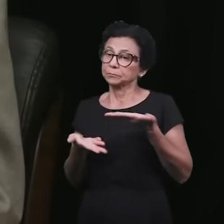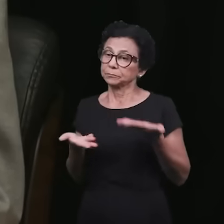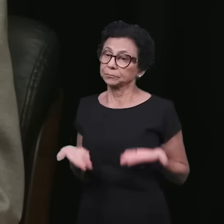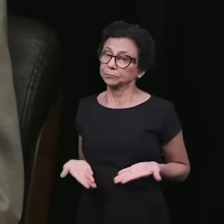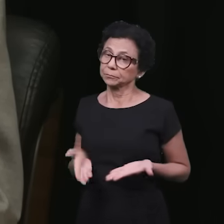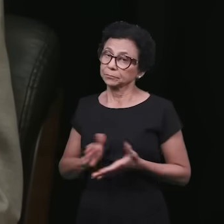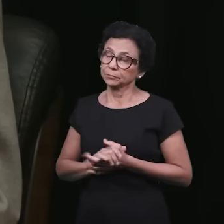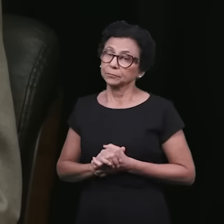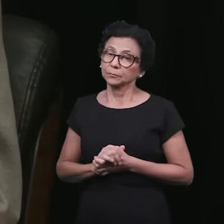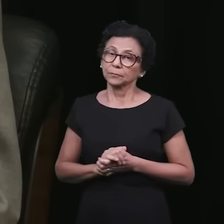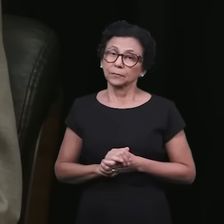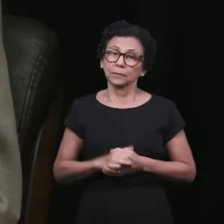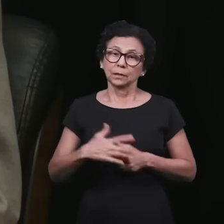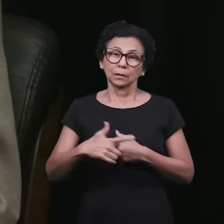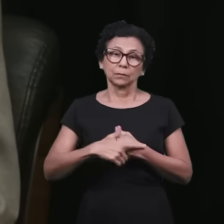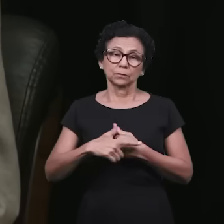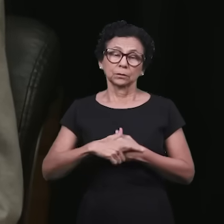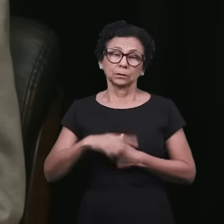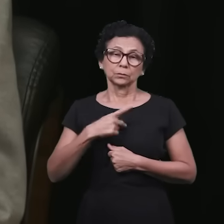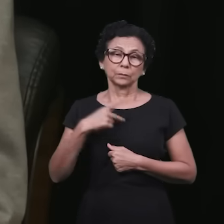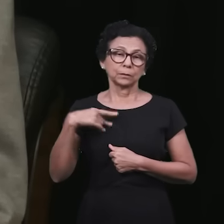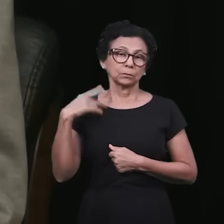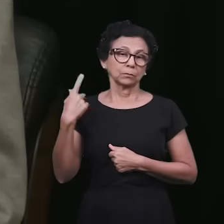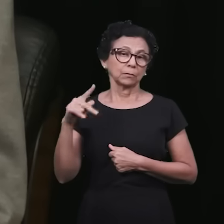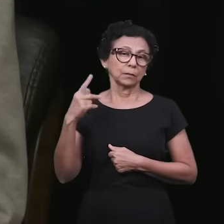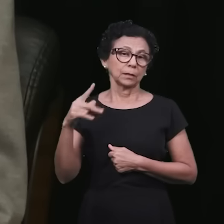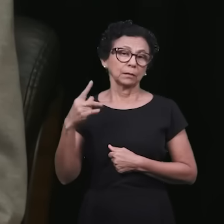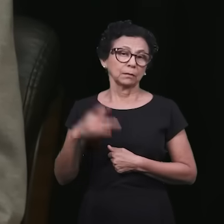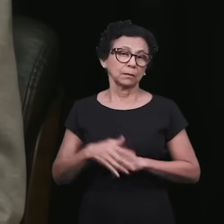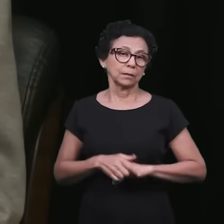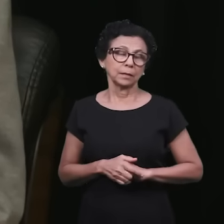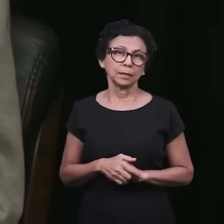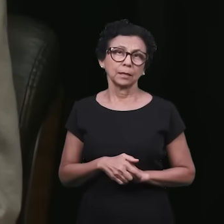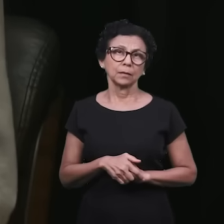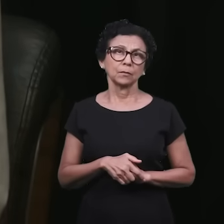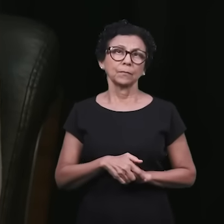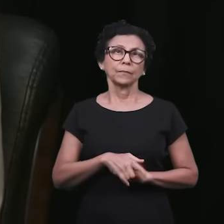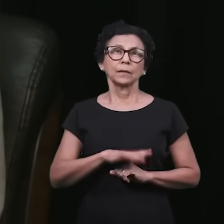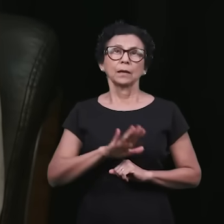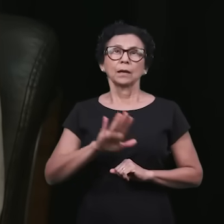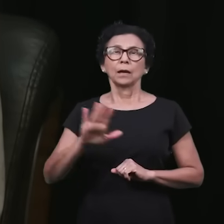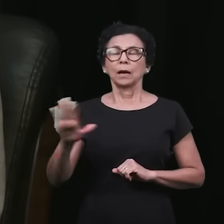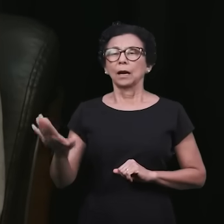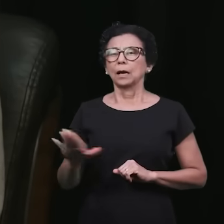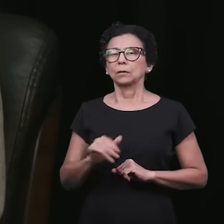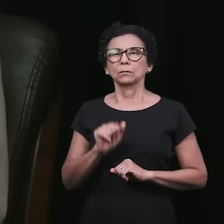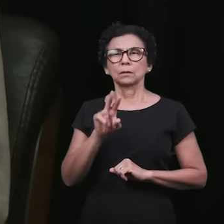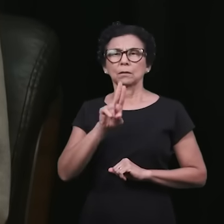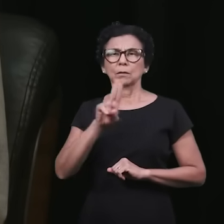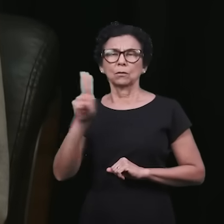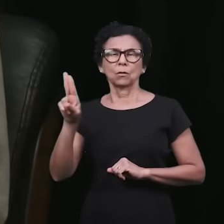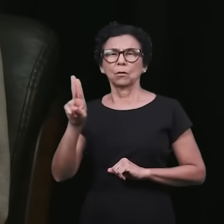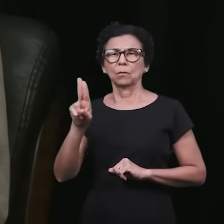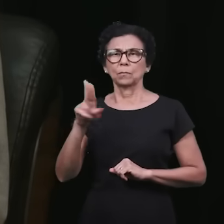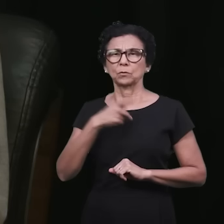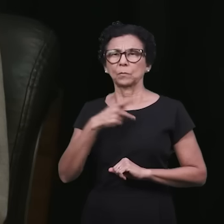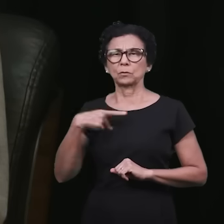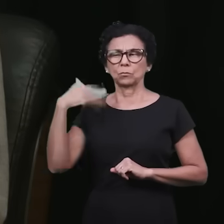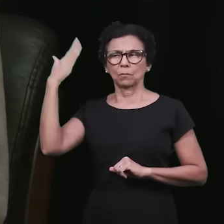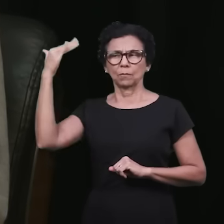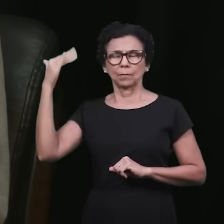dele, tanto é que ninguém viu nas nossas igrejas ministério do pastor fulano. Então, não existe isso. Porque o ministério é do Senhor